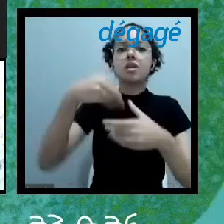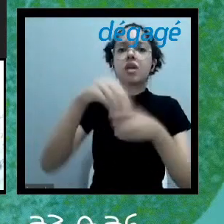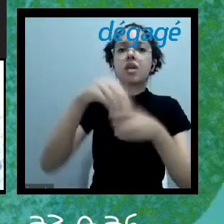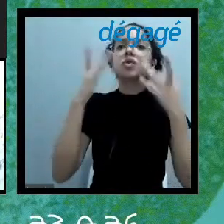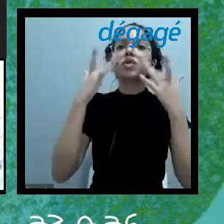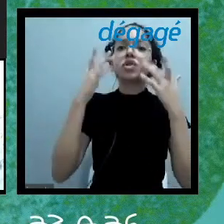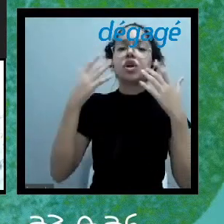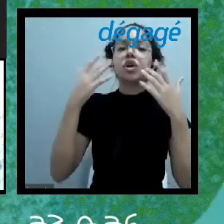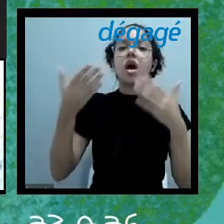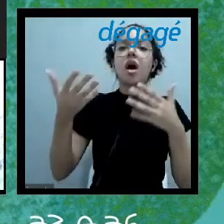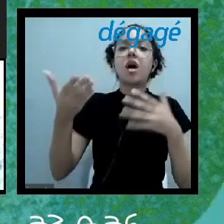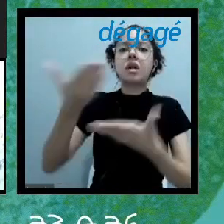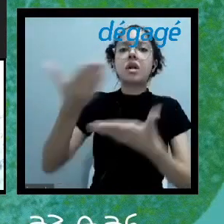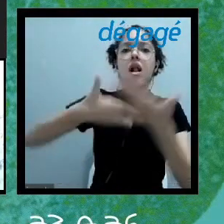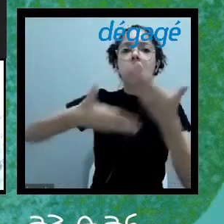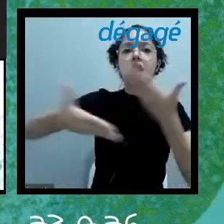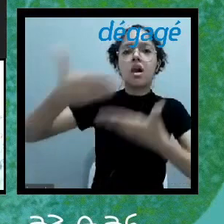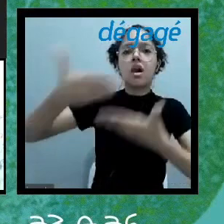escola...